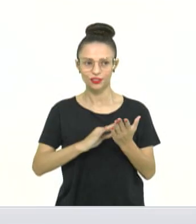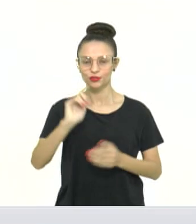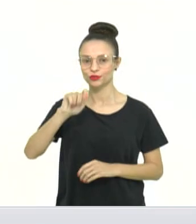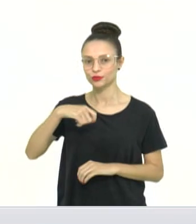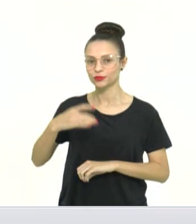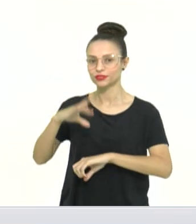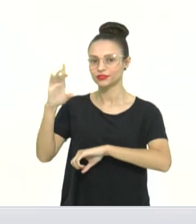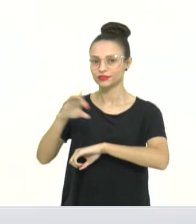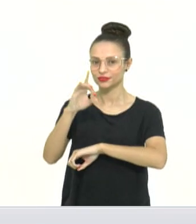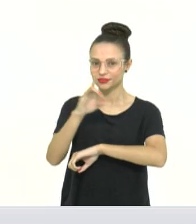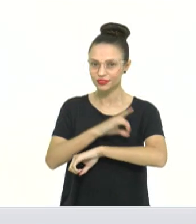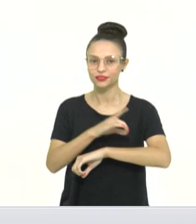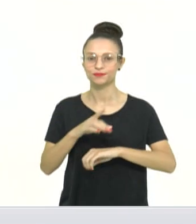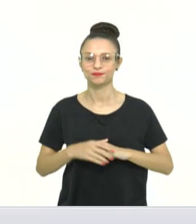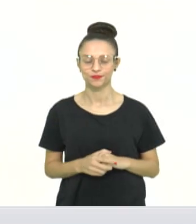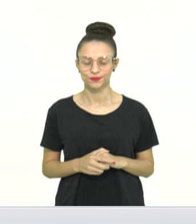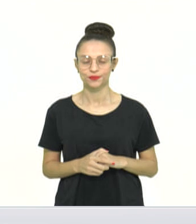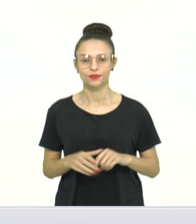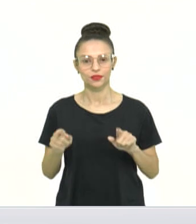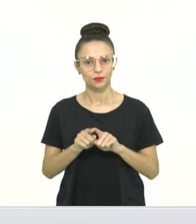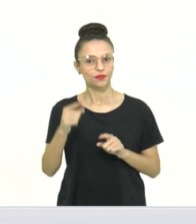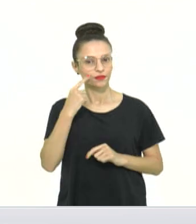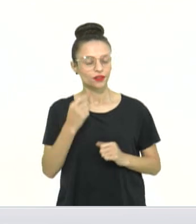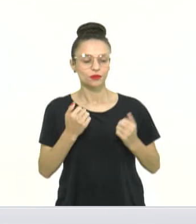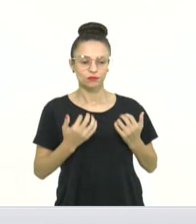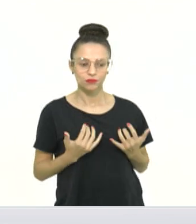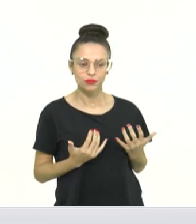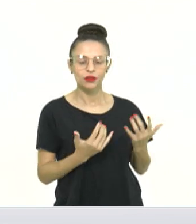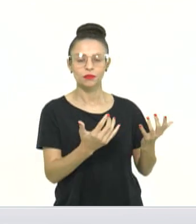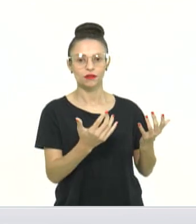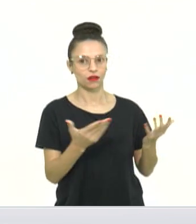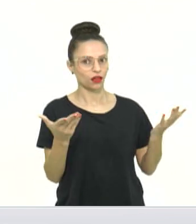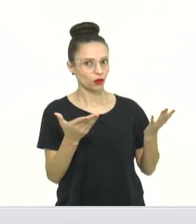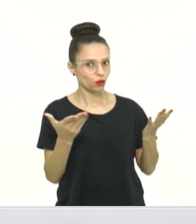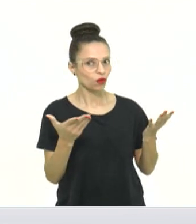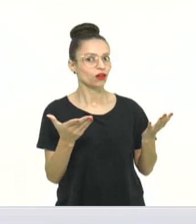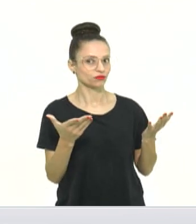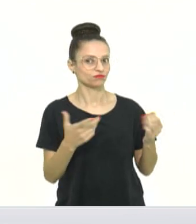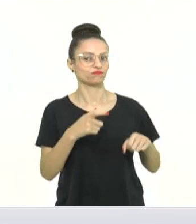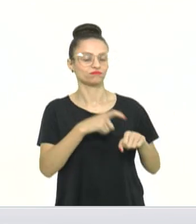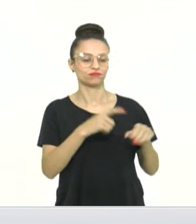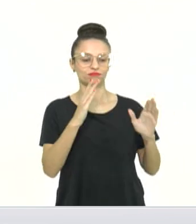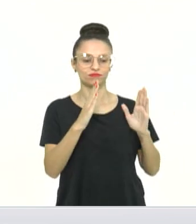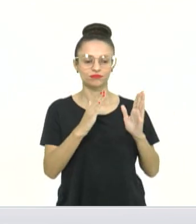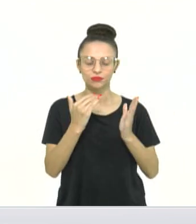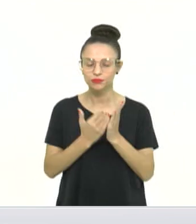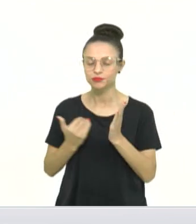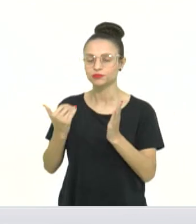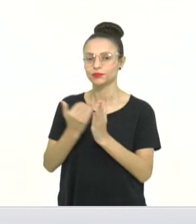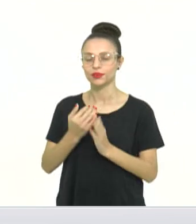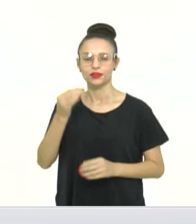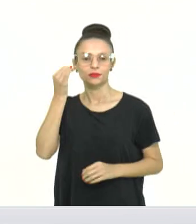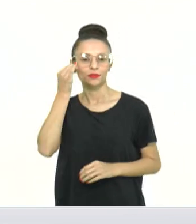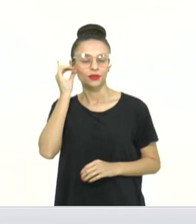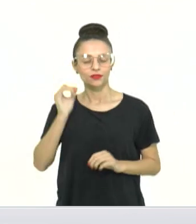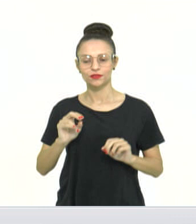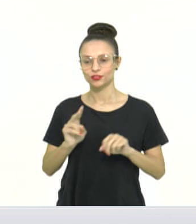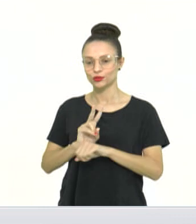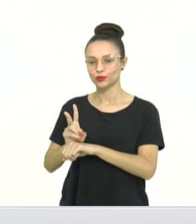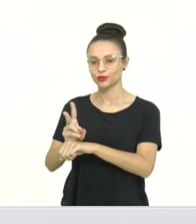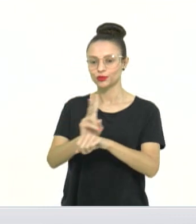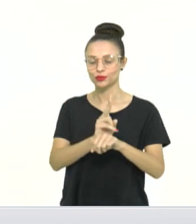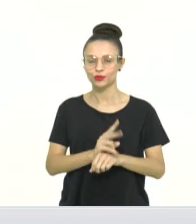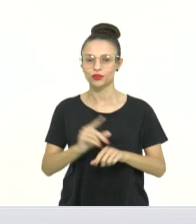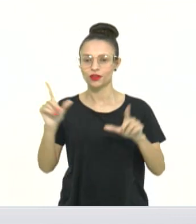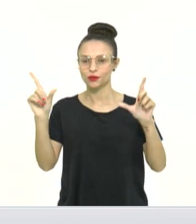a dengue, vimos que a primavera chegou e é hora de aumentarmos os trabalhos preventivos, acabando